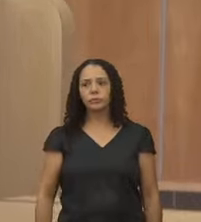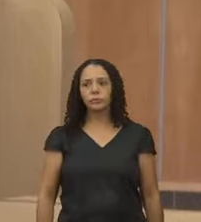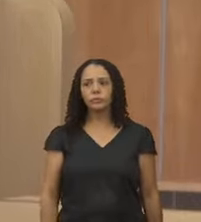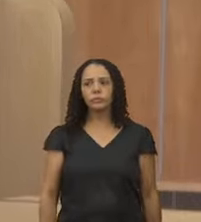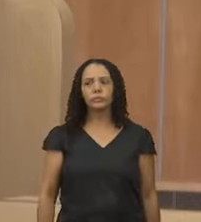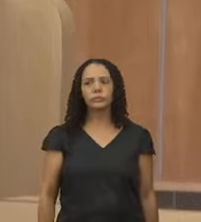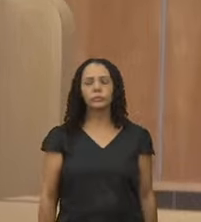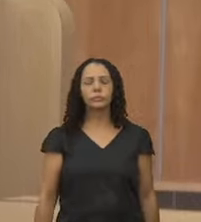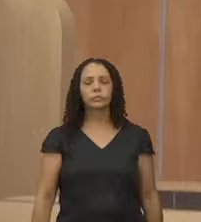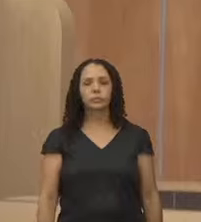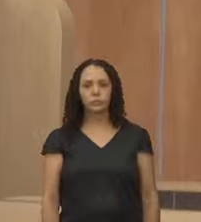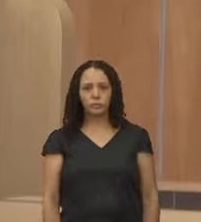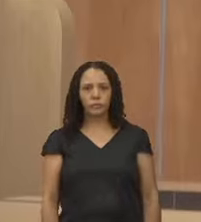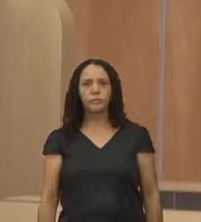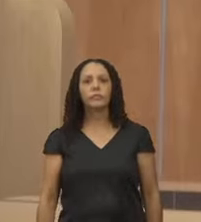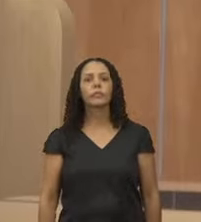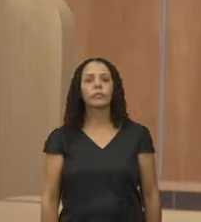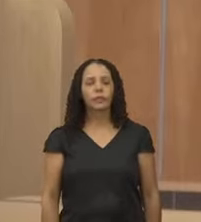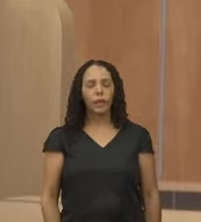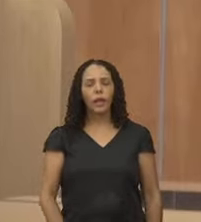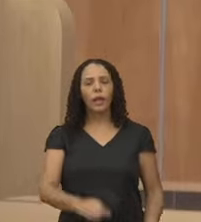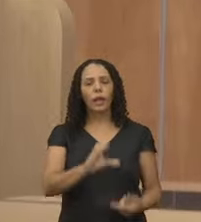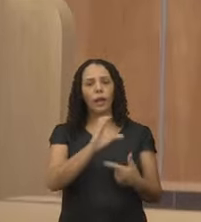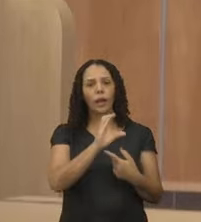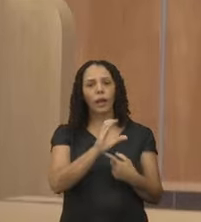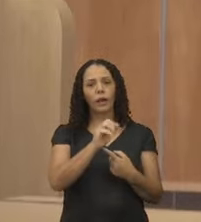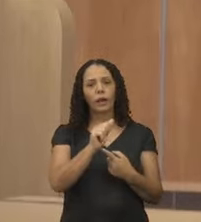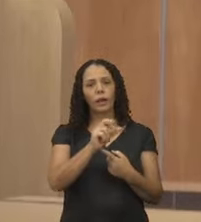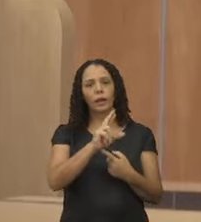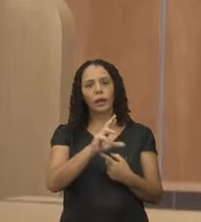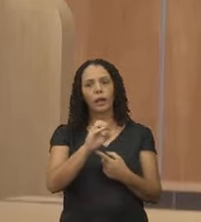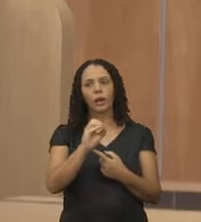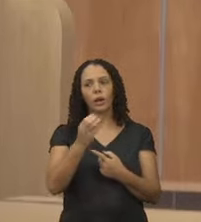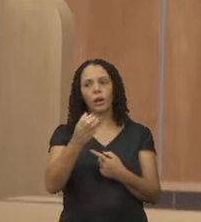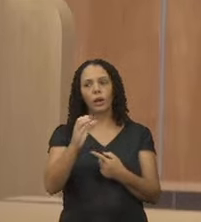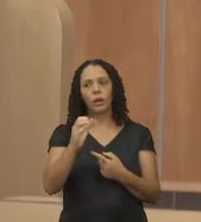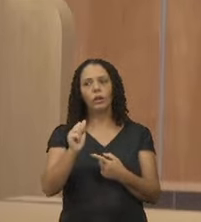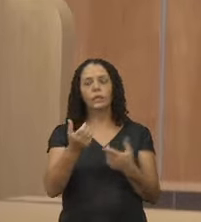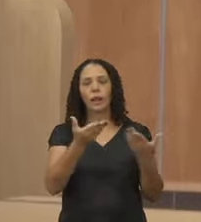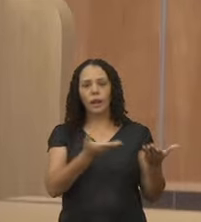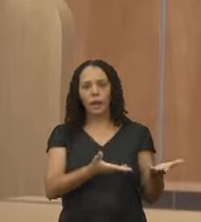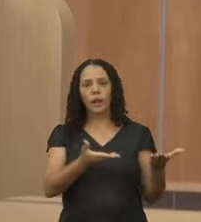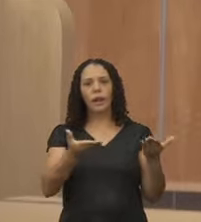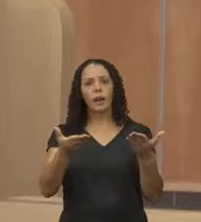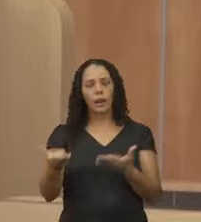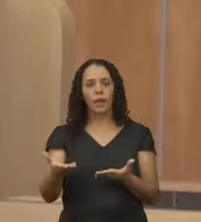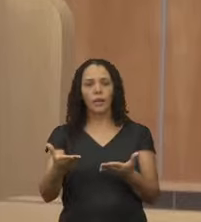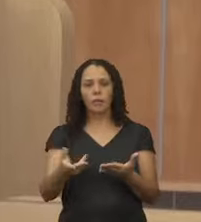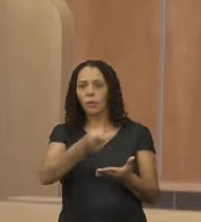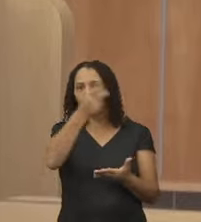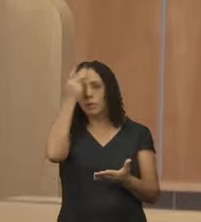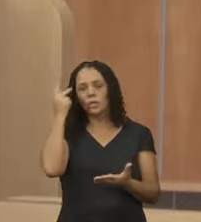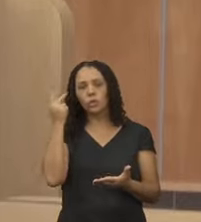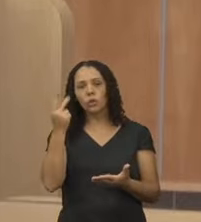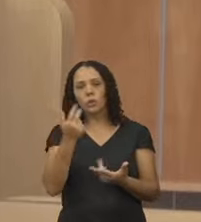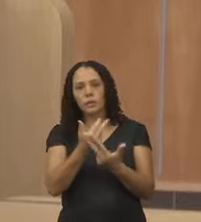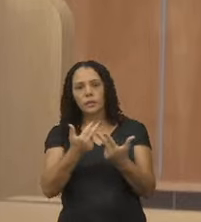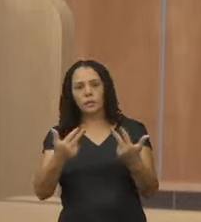carroça, ela transporta algo além das pessoas. Então,